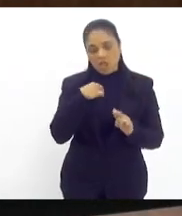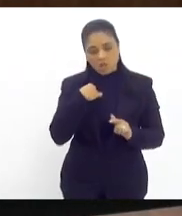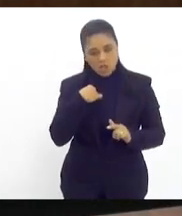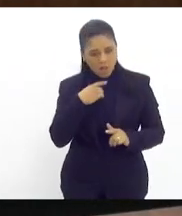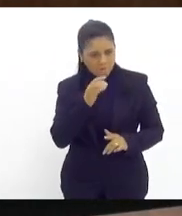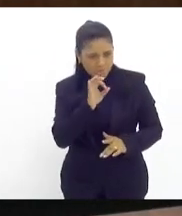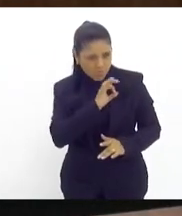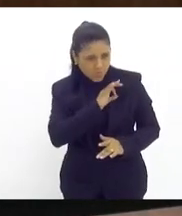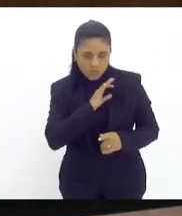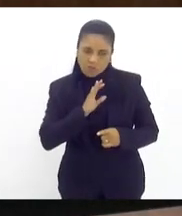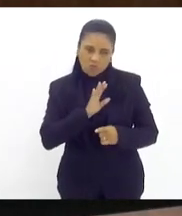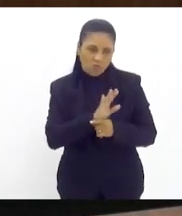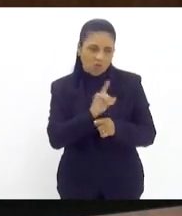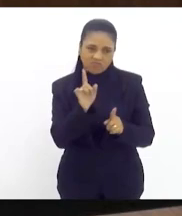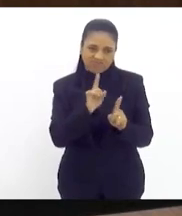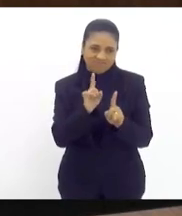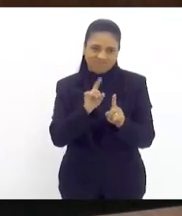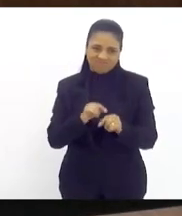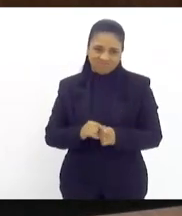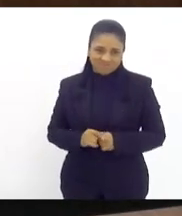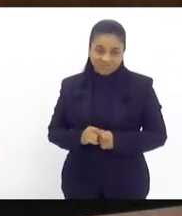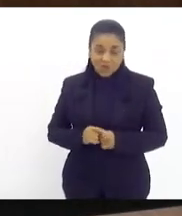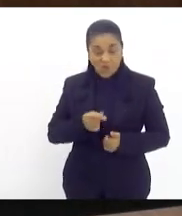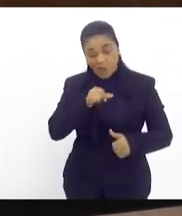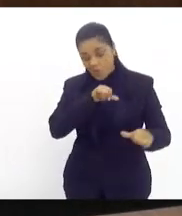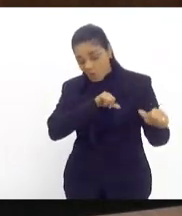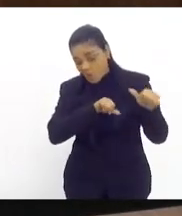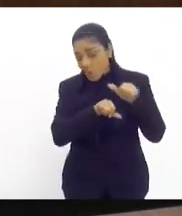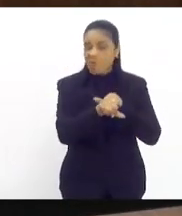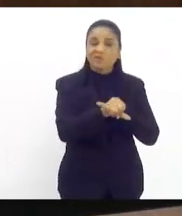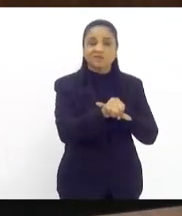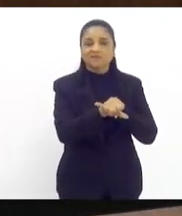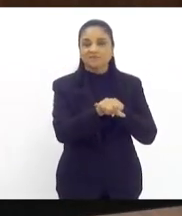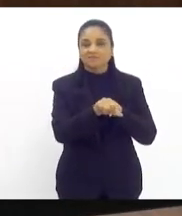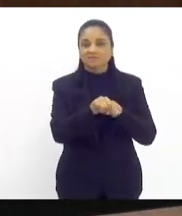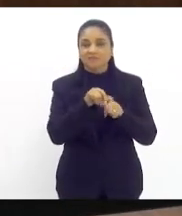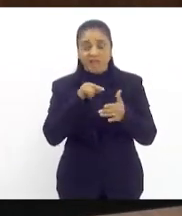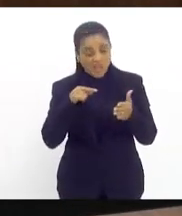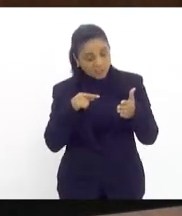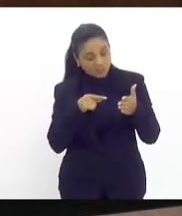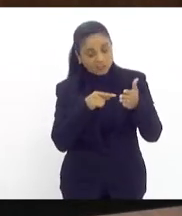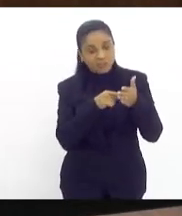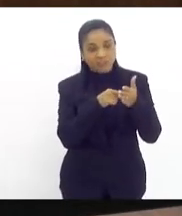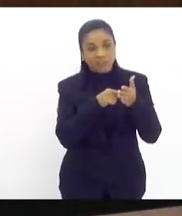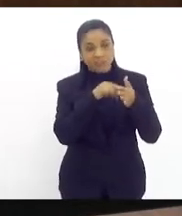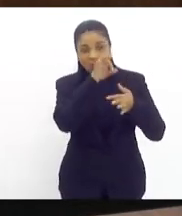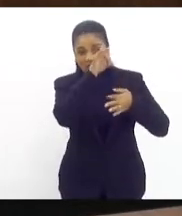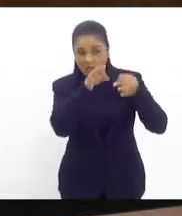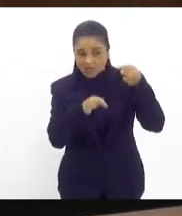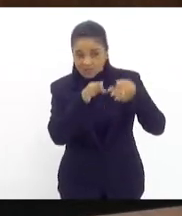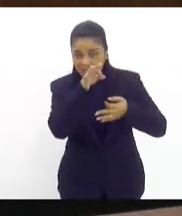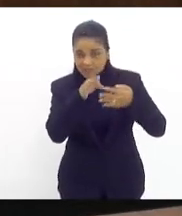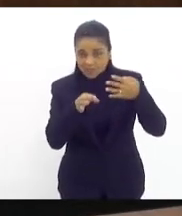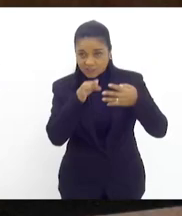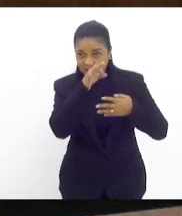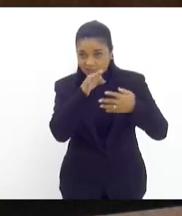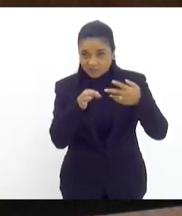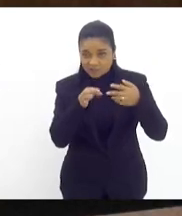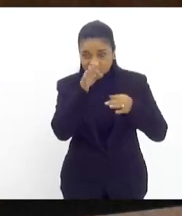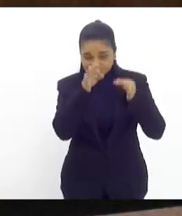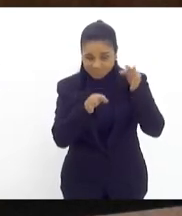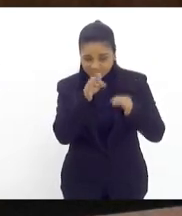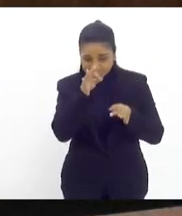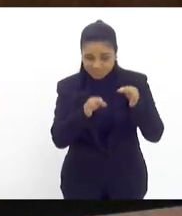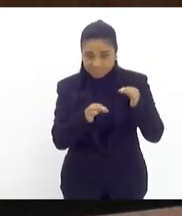ao contrário com essa indicação legislativa nós queremos frear